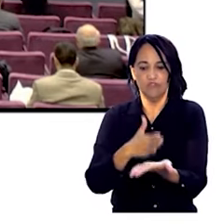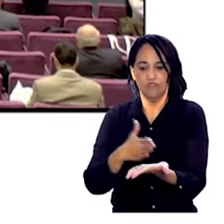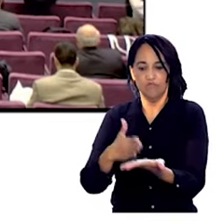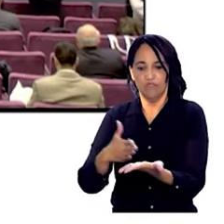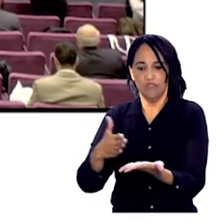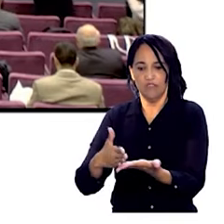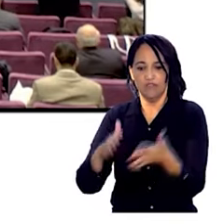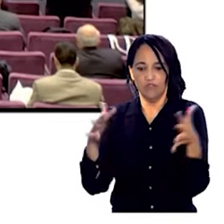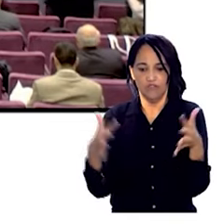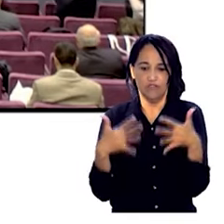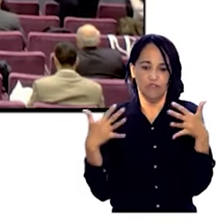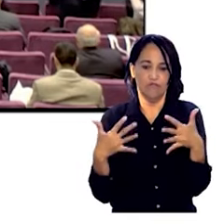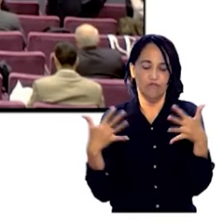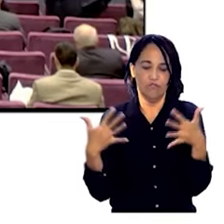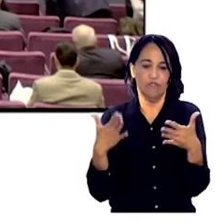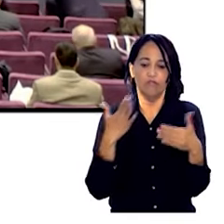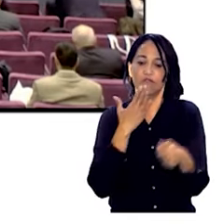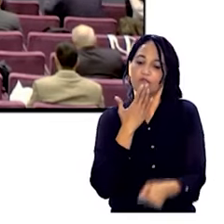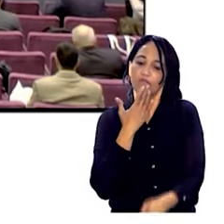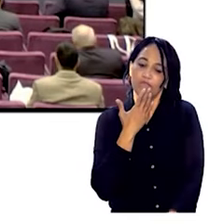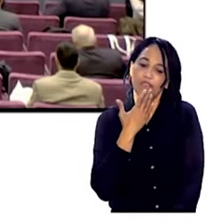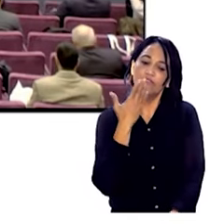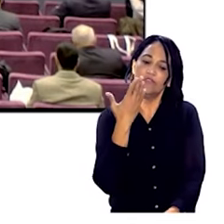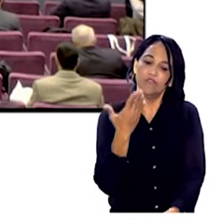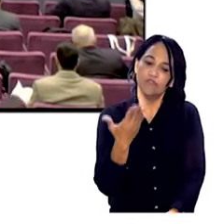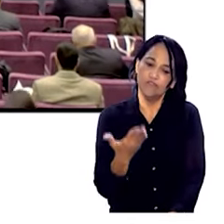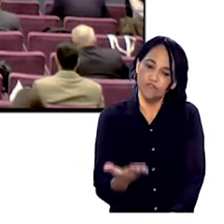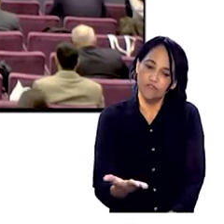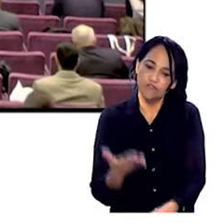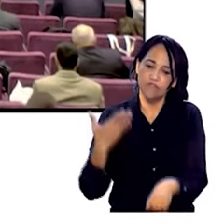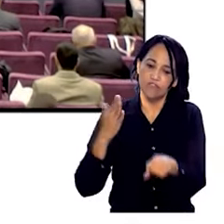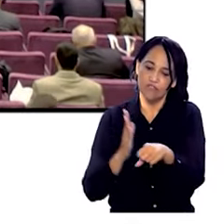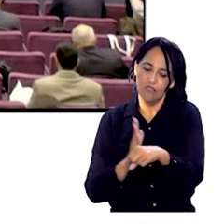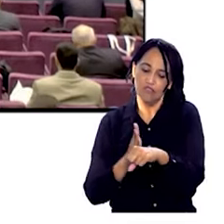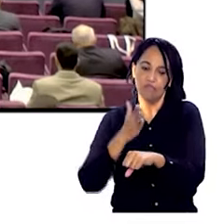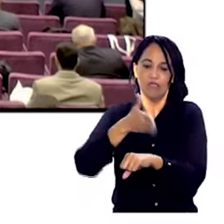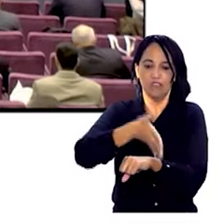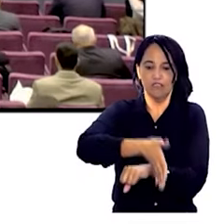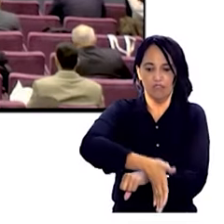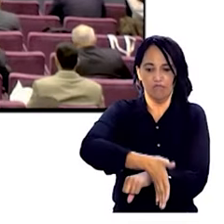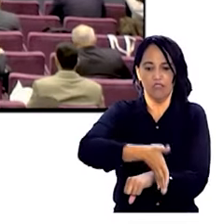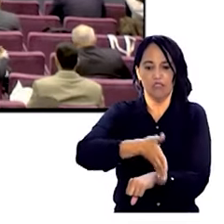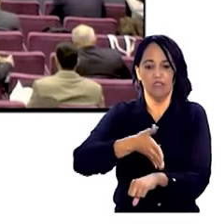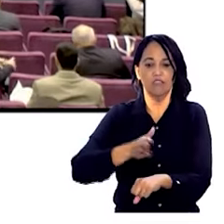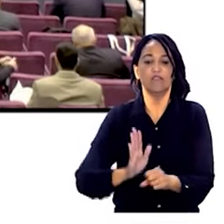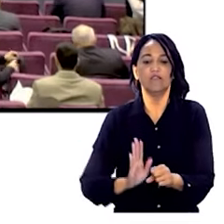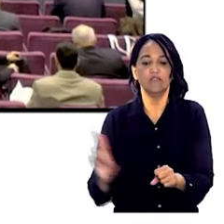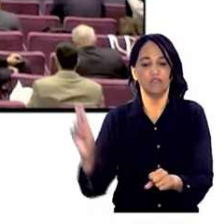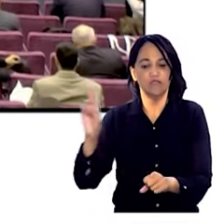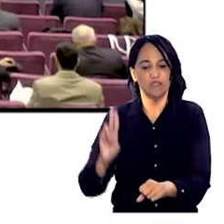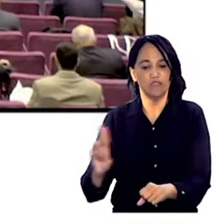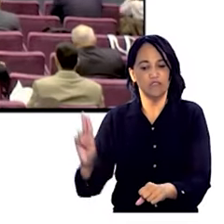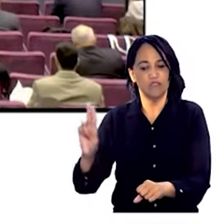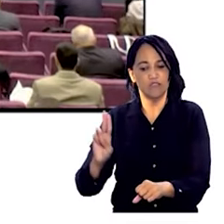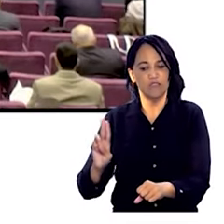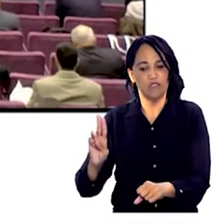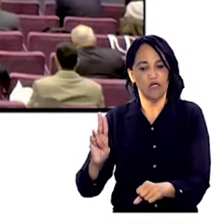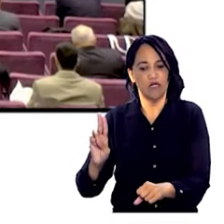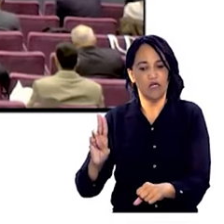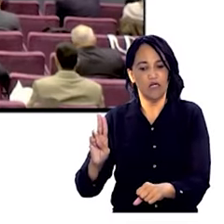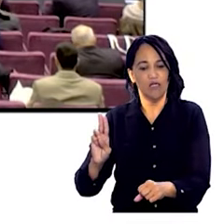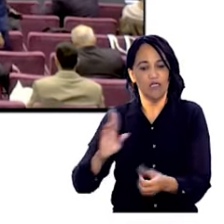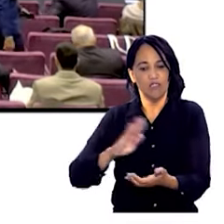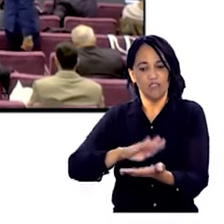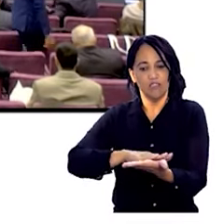solicitamos por gentileza aos participantes que fizerem uso do aparelho de tradução simultânea